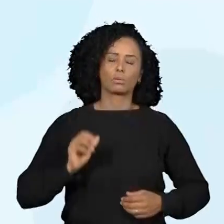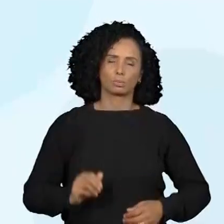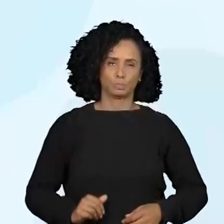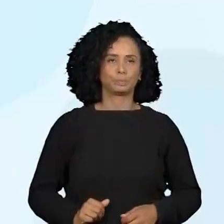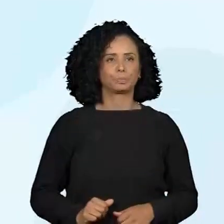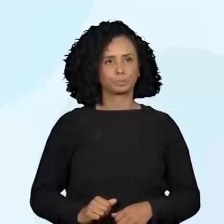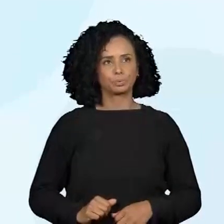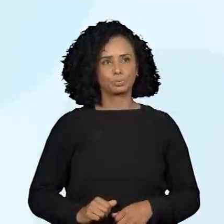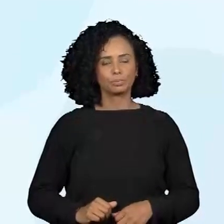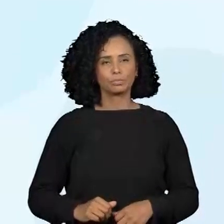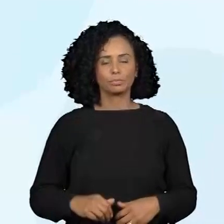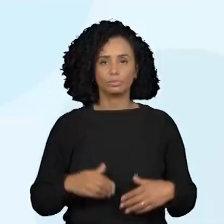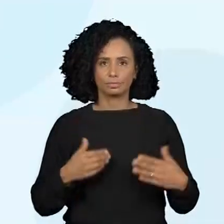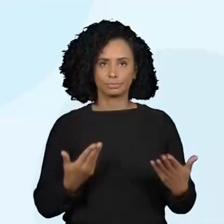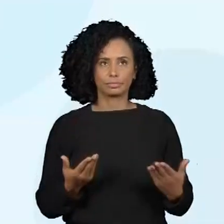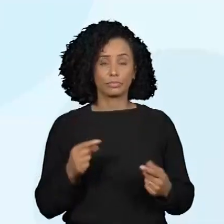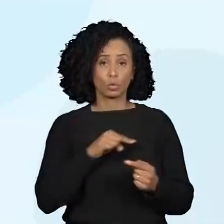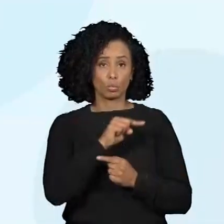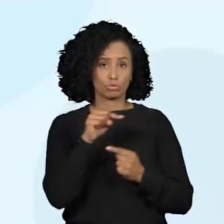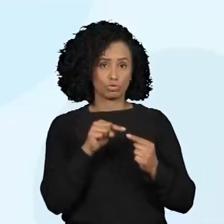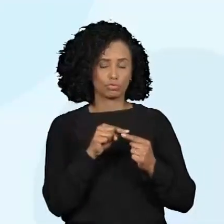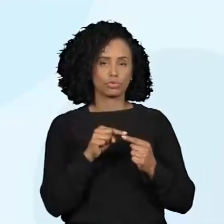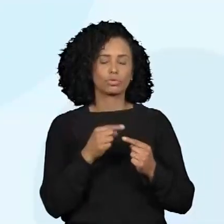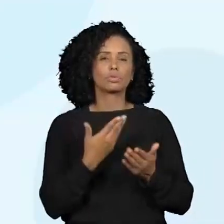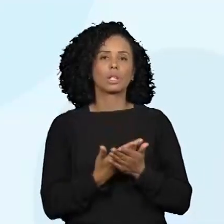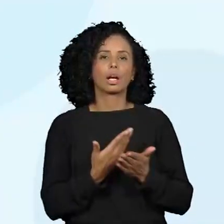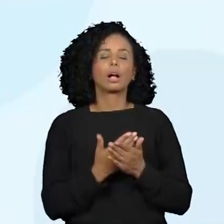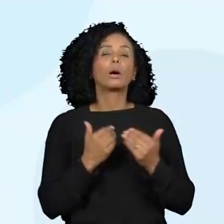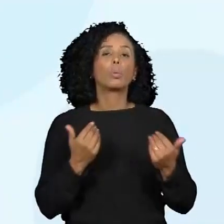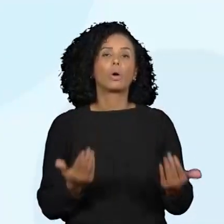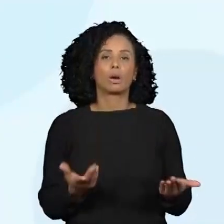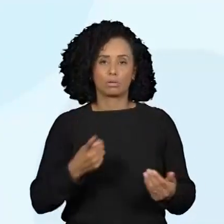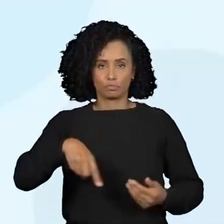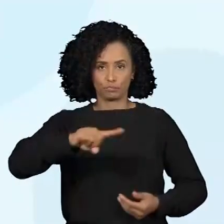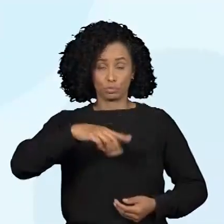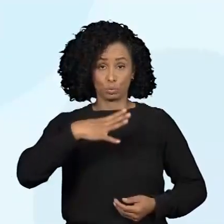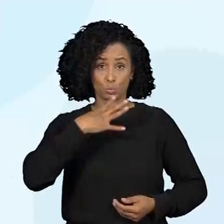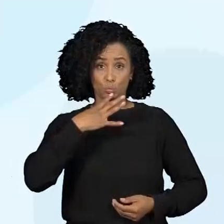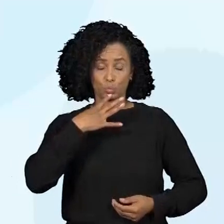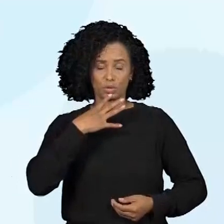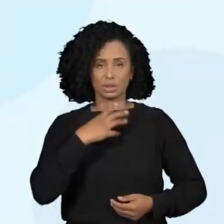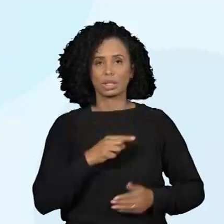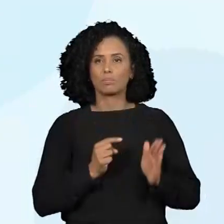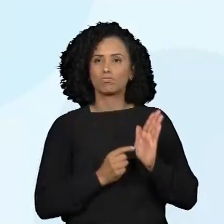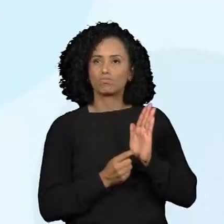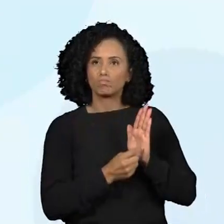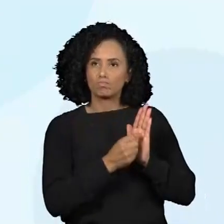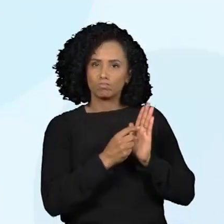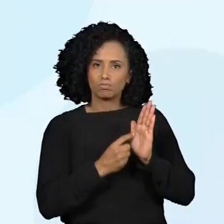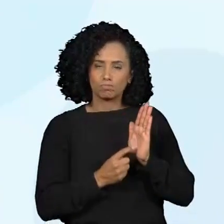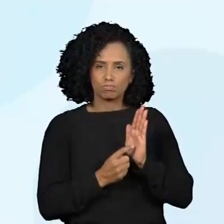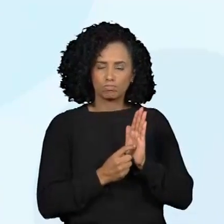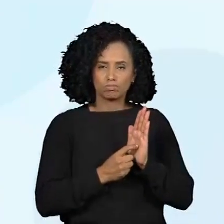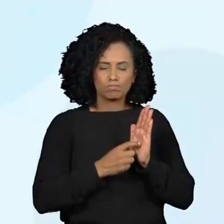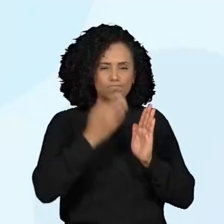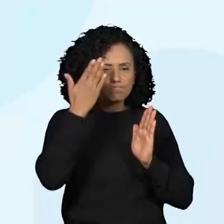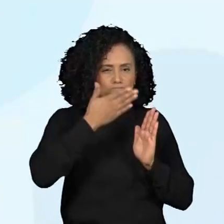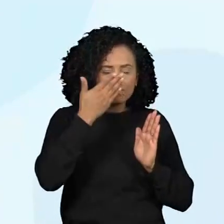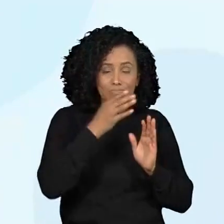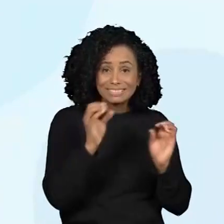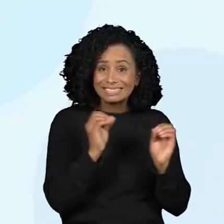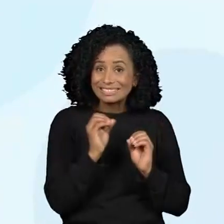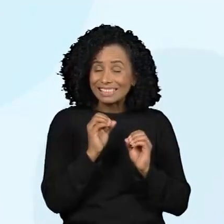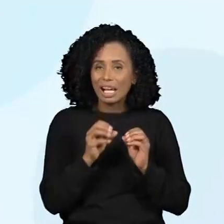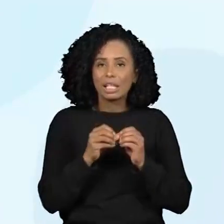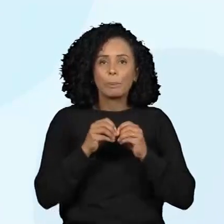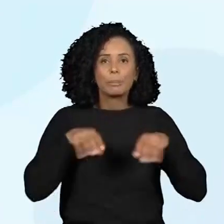tá? Então, qual é o objetivo dessa aula? Nós vamos conhecer alguns micro-organismos que fazem mal à saúde das pessoas